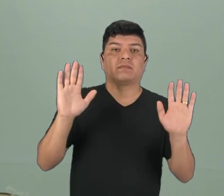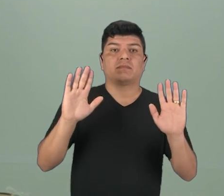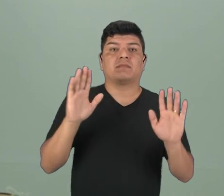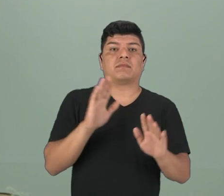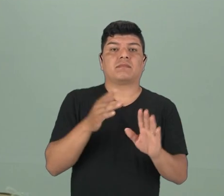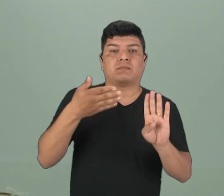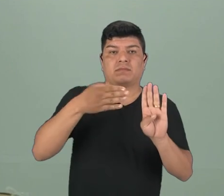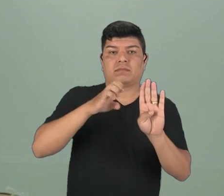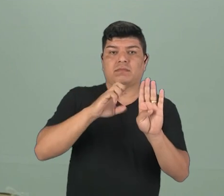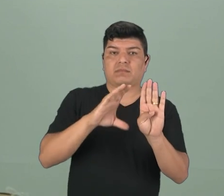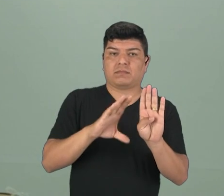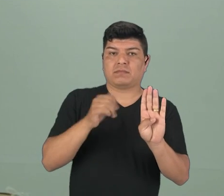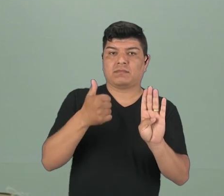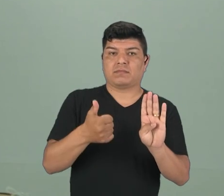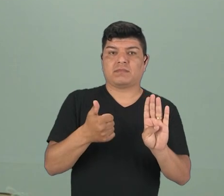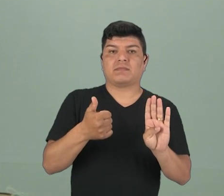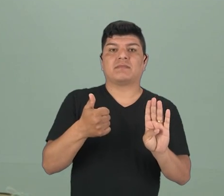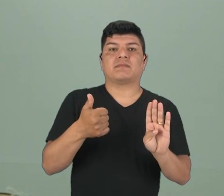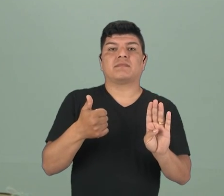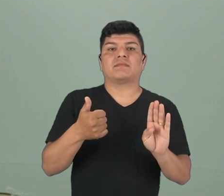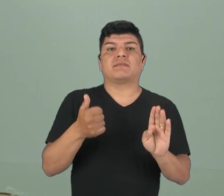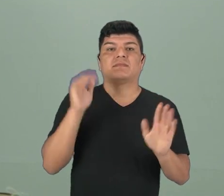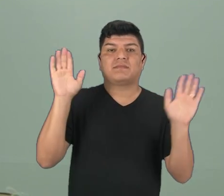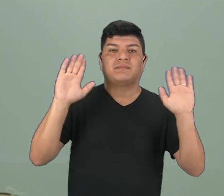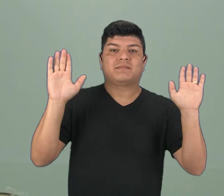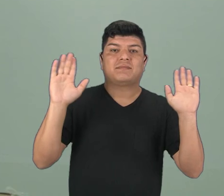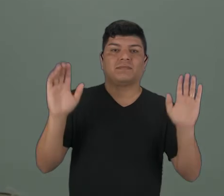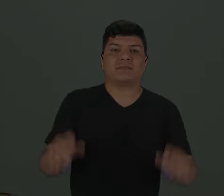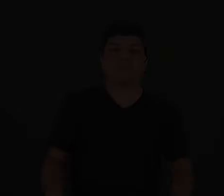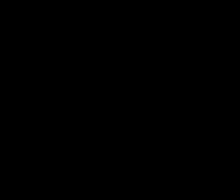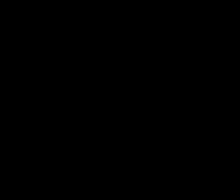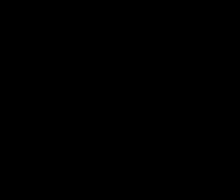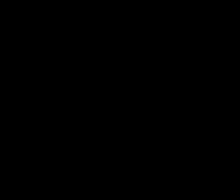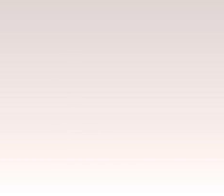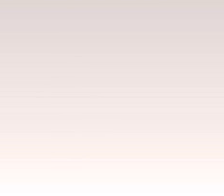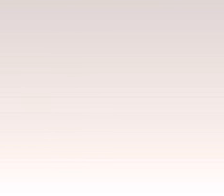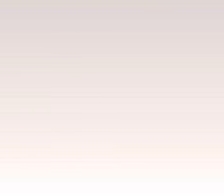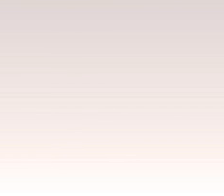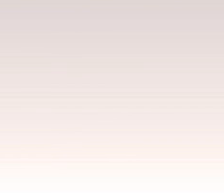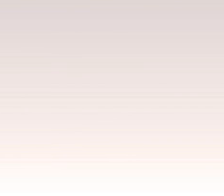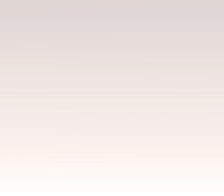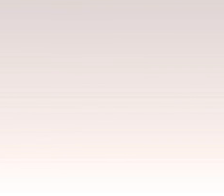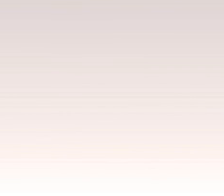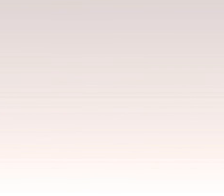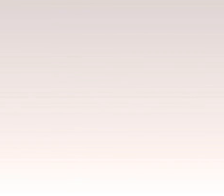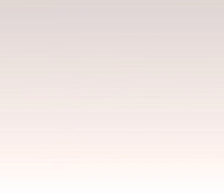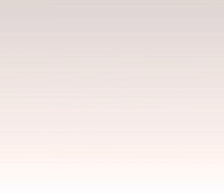não esqueça de acessar a plataforma Eduque, tá bom? Tchau, tchau.